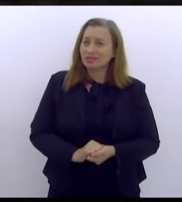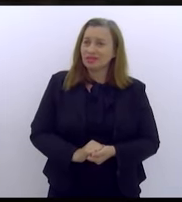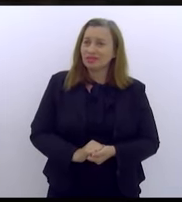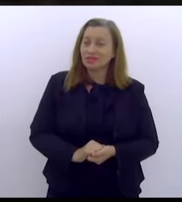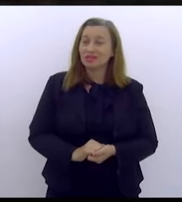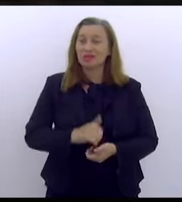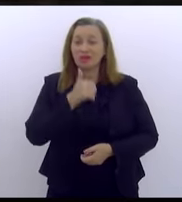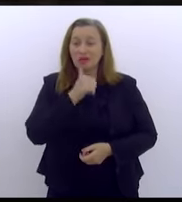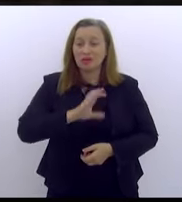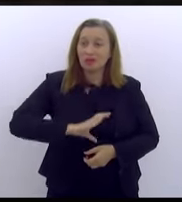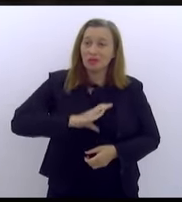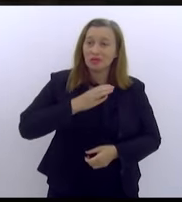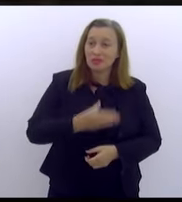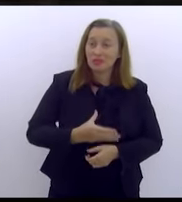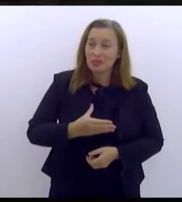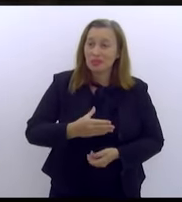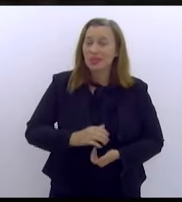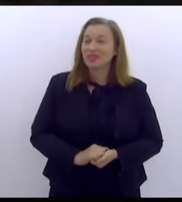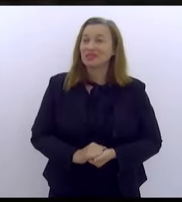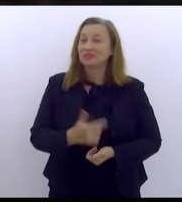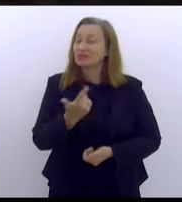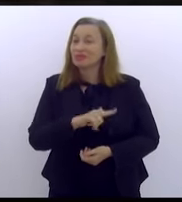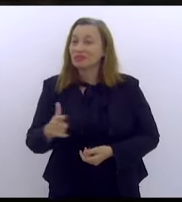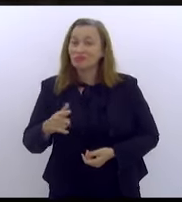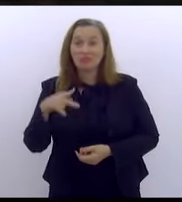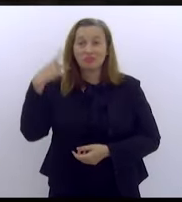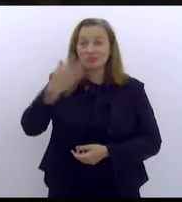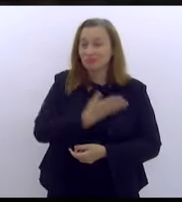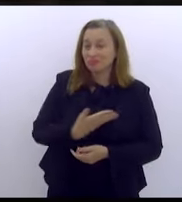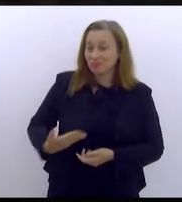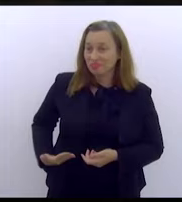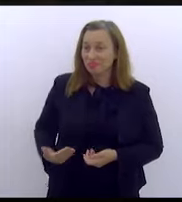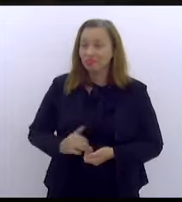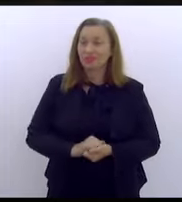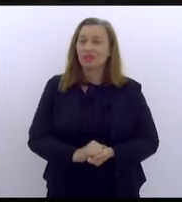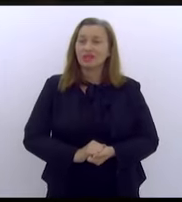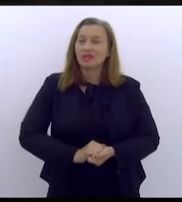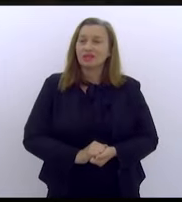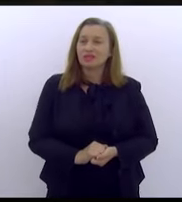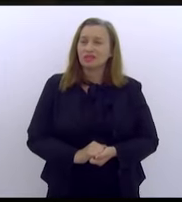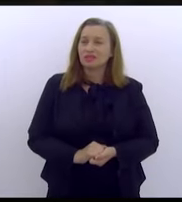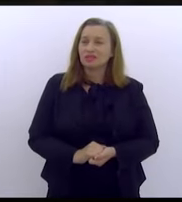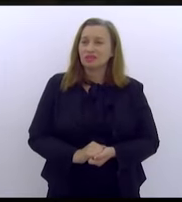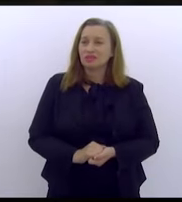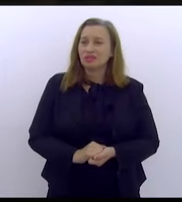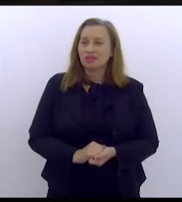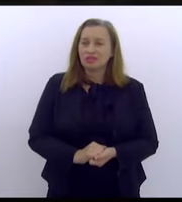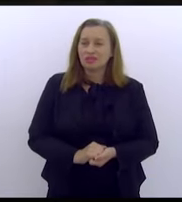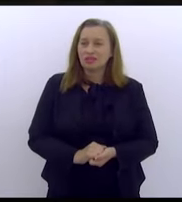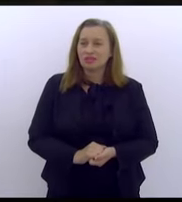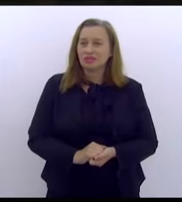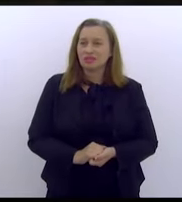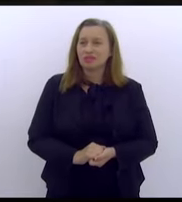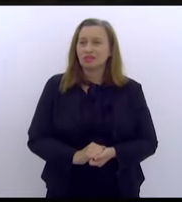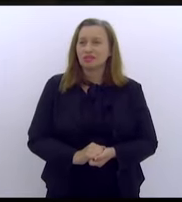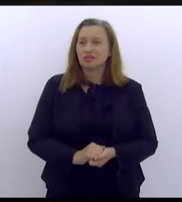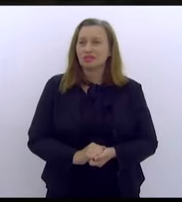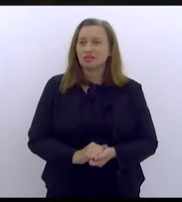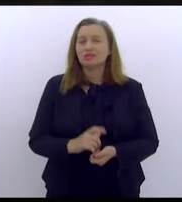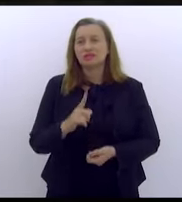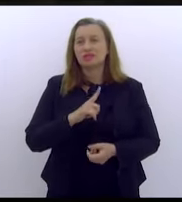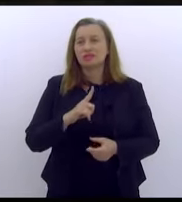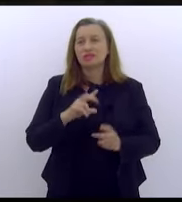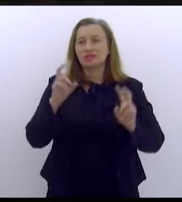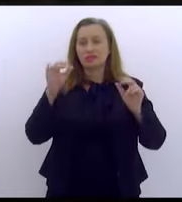mulheres guerreiras, mas não há políticas públicas. E aí, deputado Carlos Mink, tem um dado que para